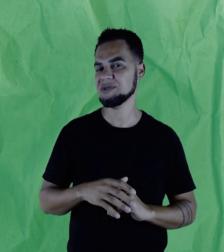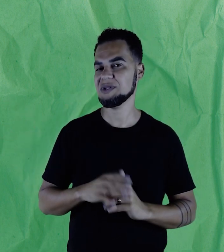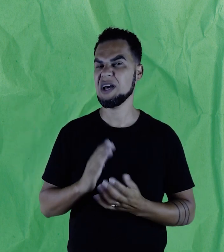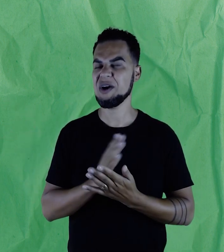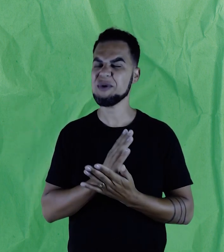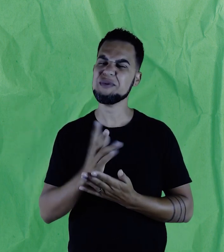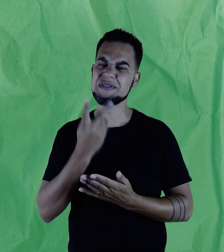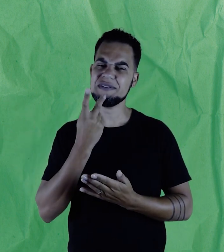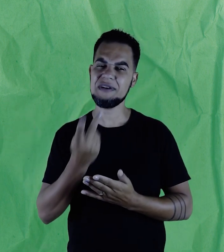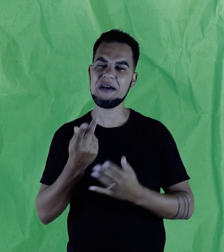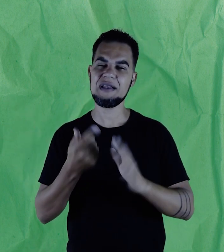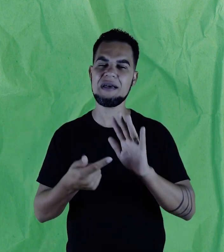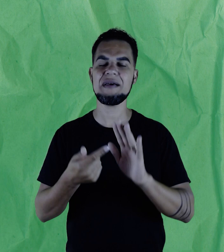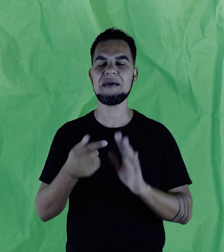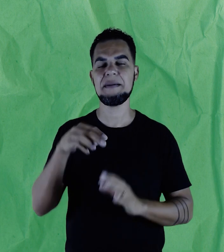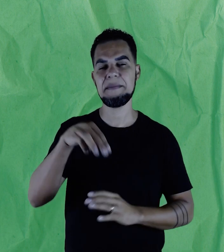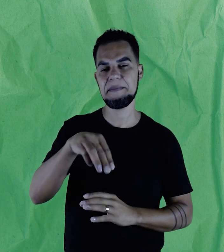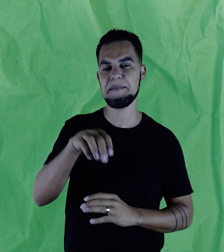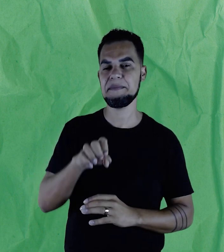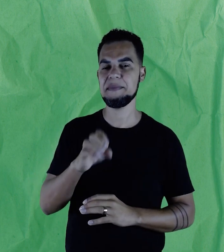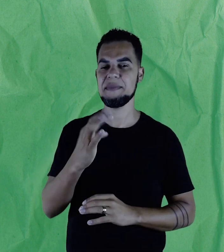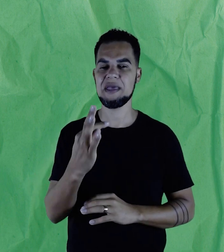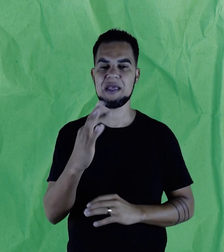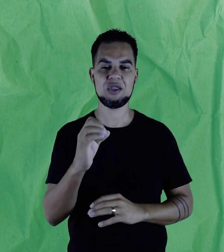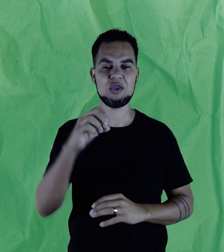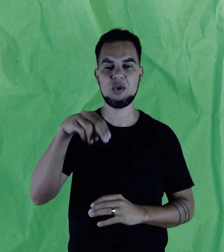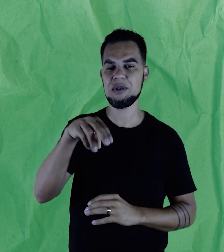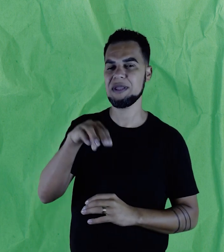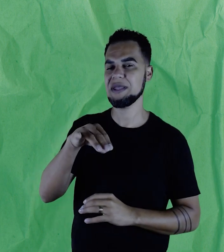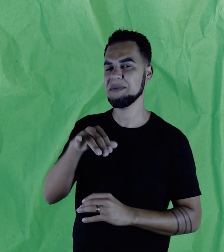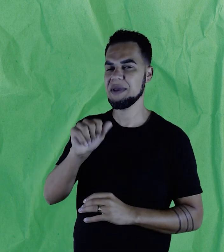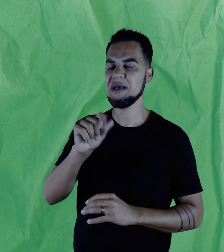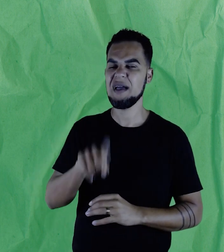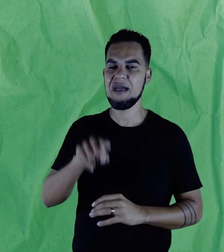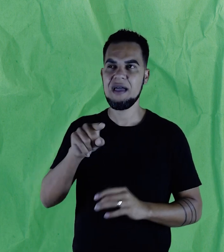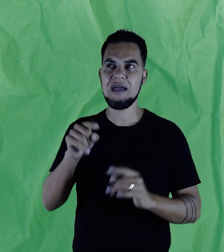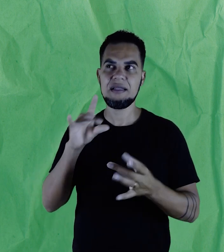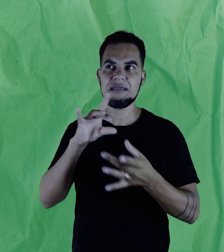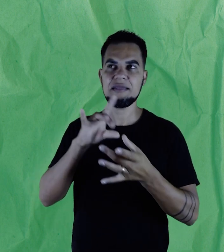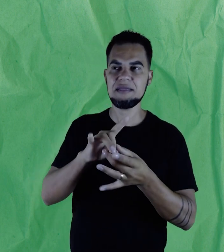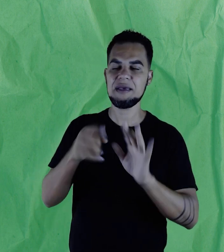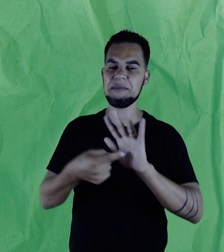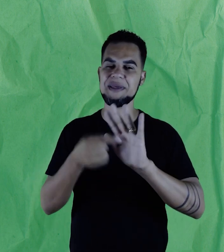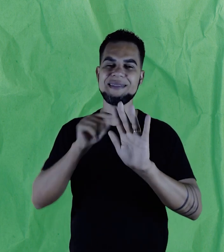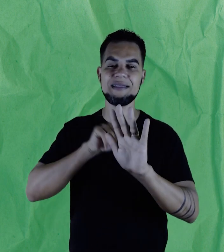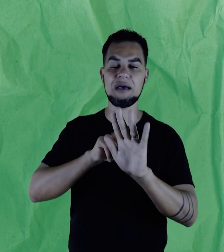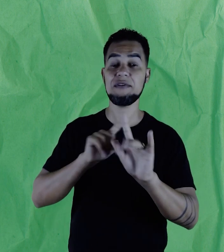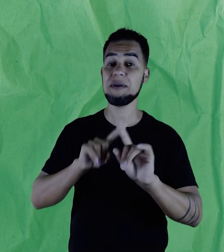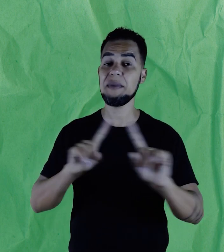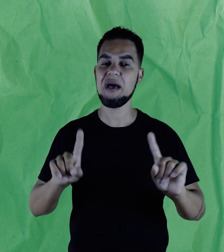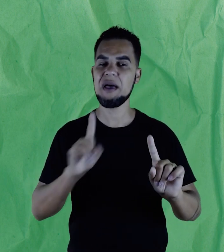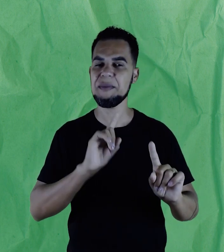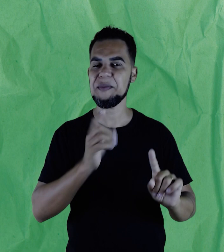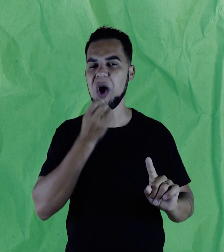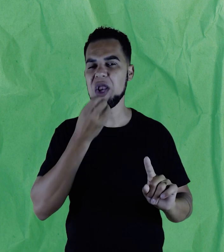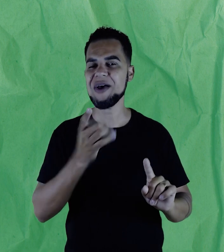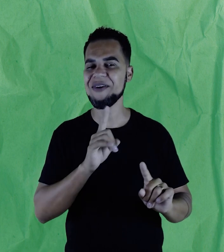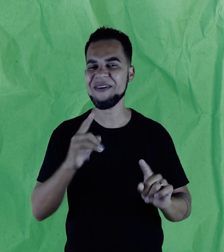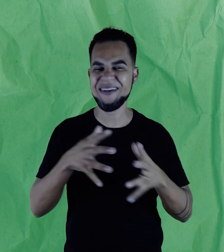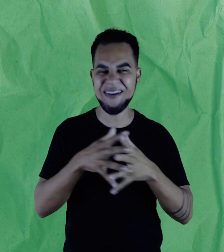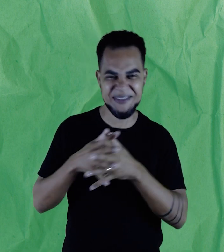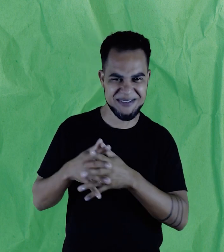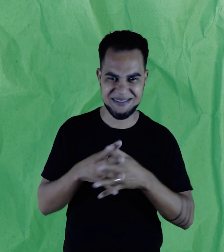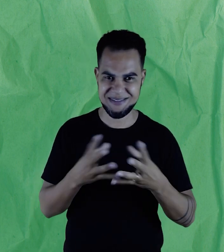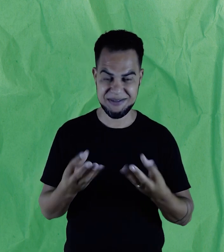da metáfora, defendem como se fosse uma outra forma de metáfora, mas é bom a gente não complicar muito, né? Então aí a gente tem